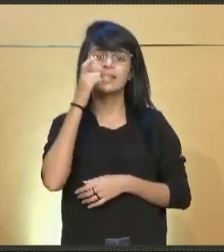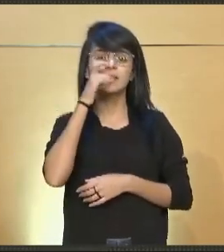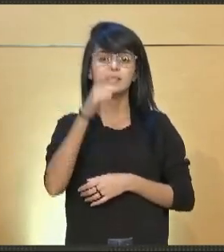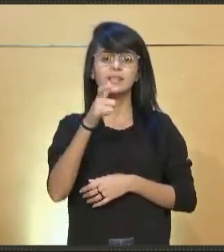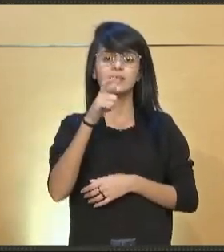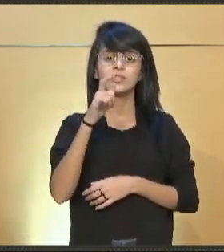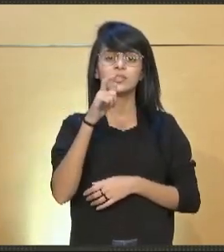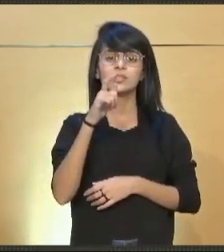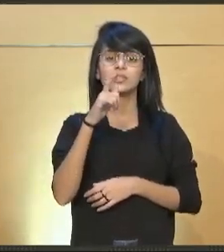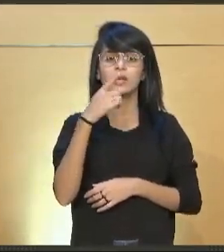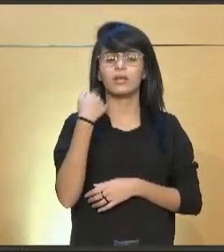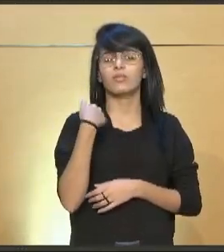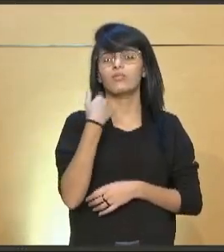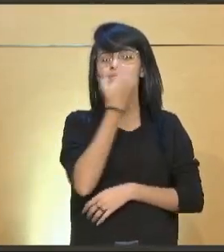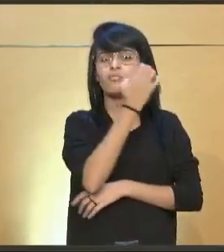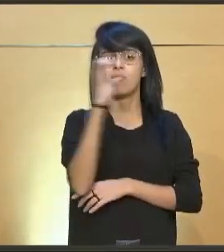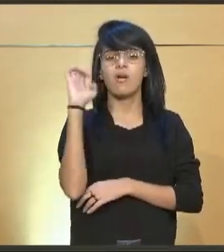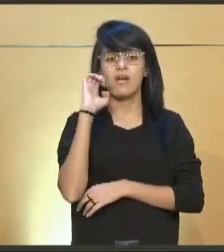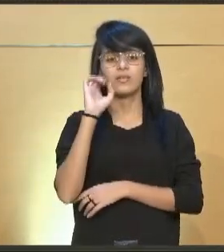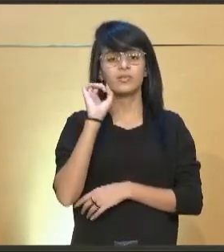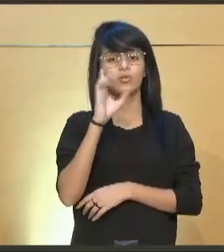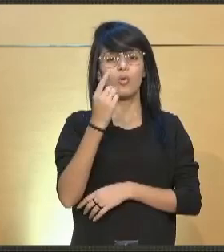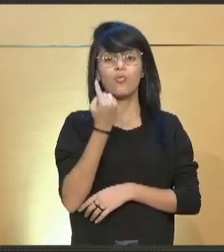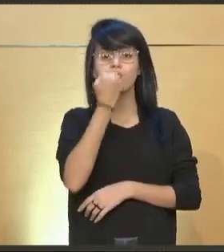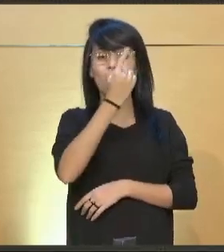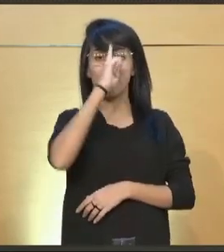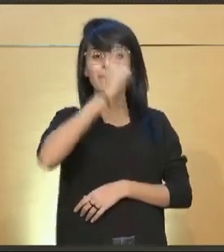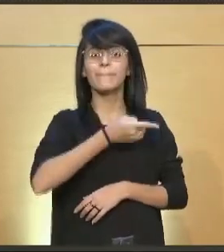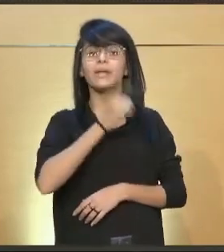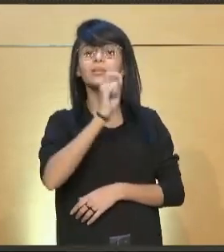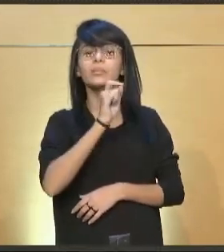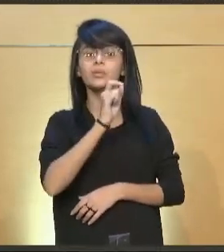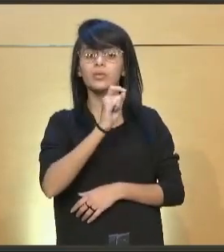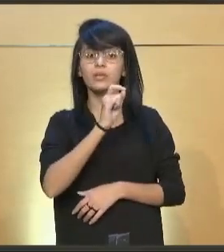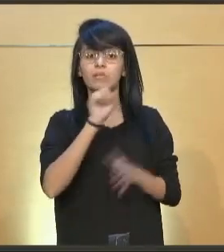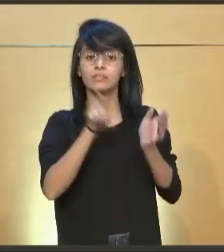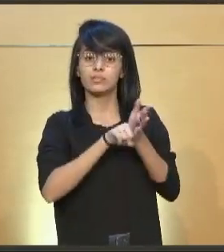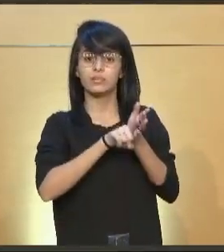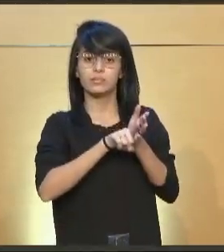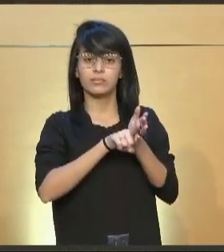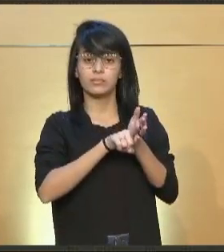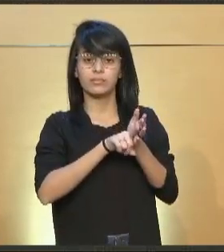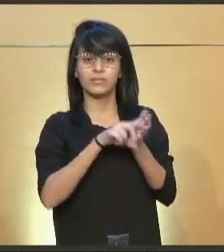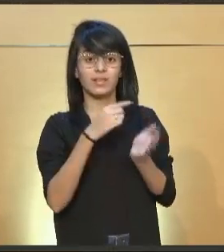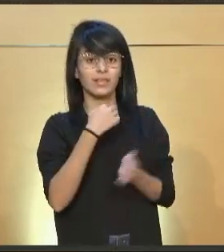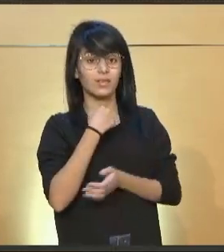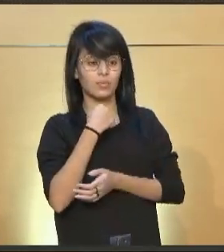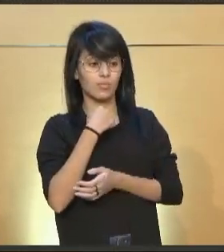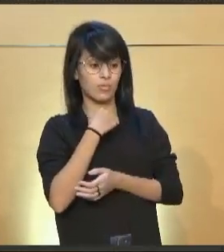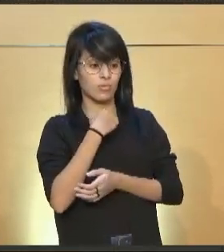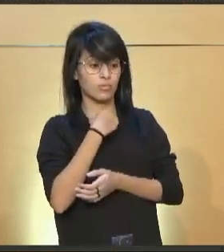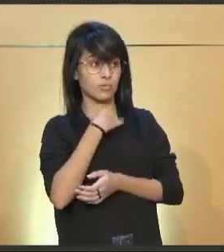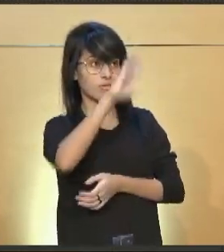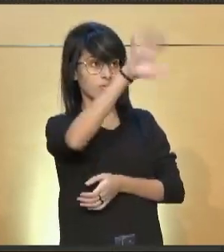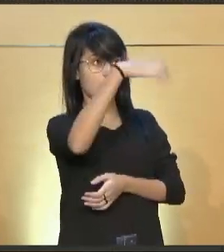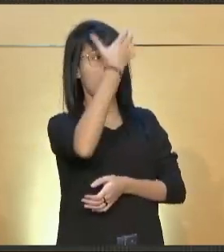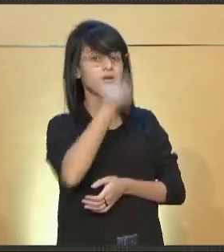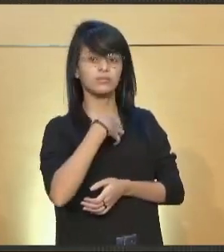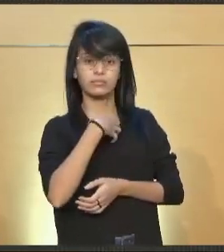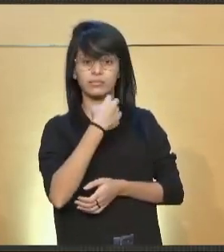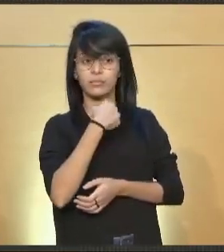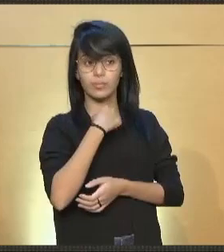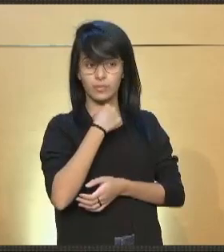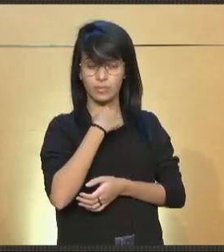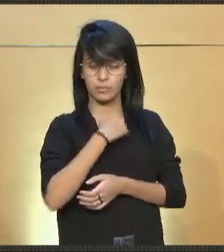mandamento de forma negativa, ou seja, que começa de forma negativa, não poderá comer do